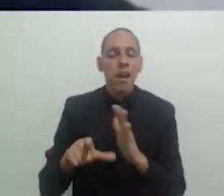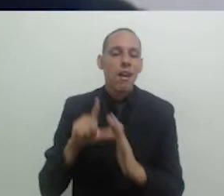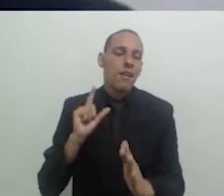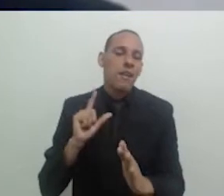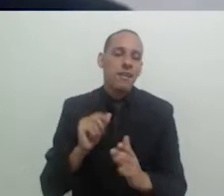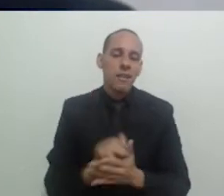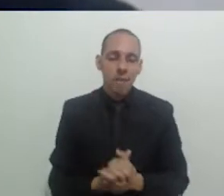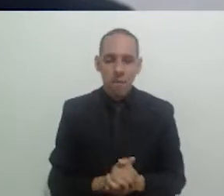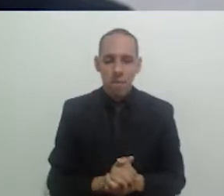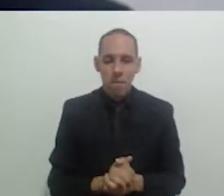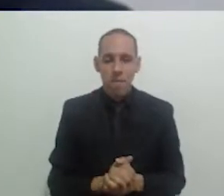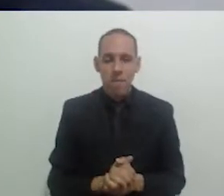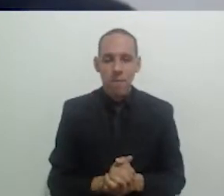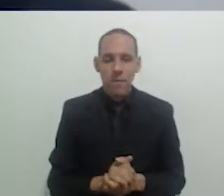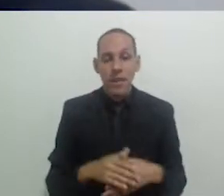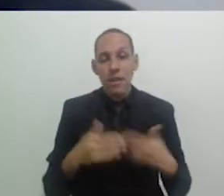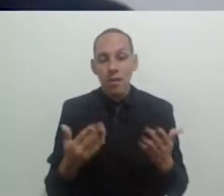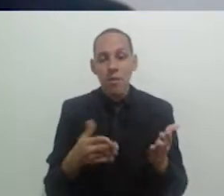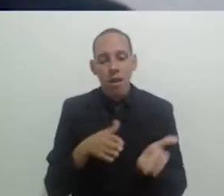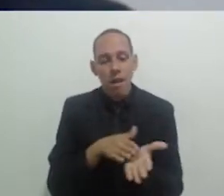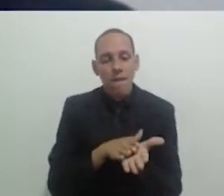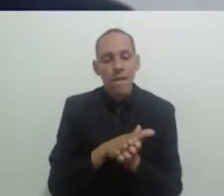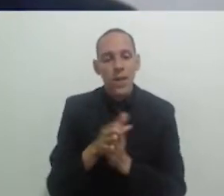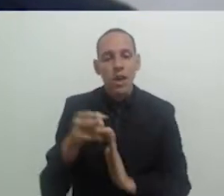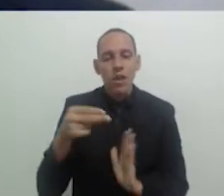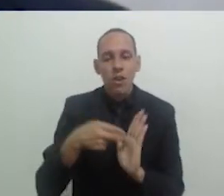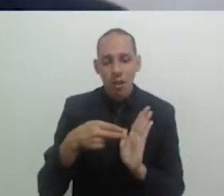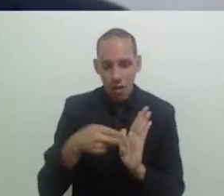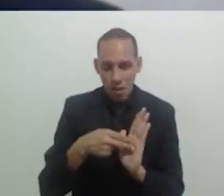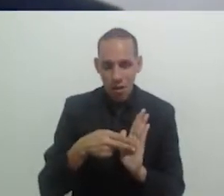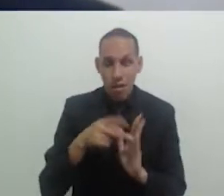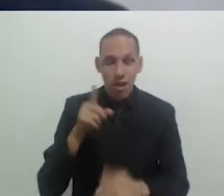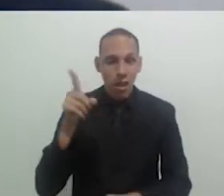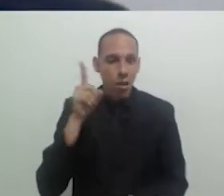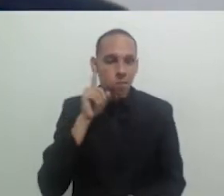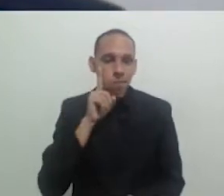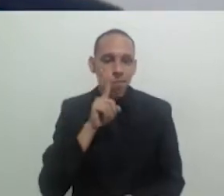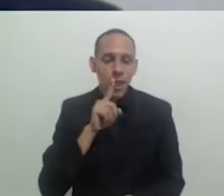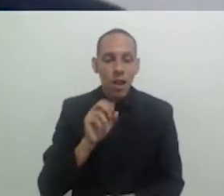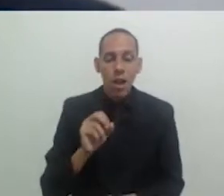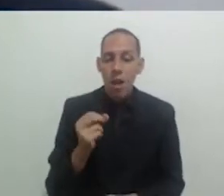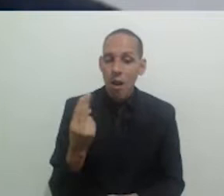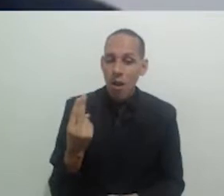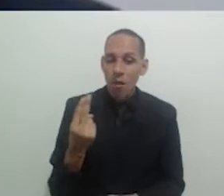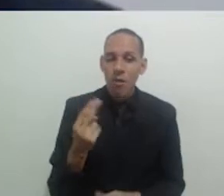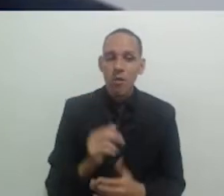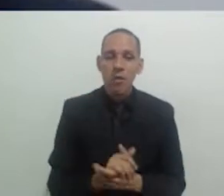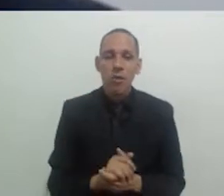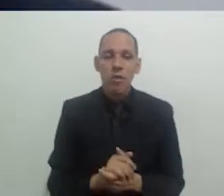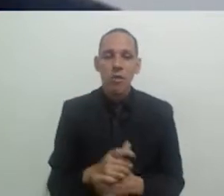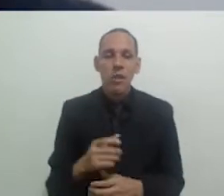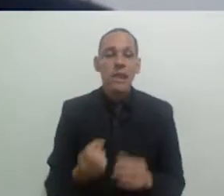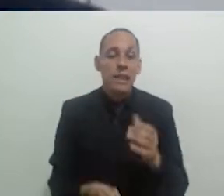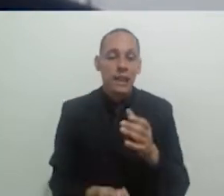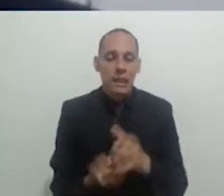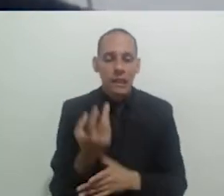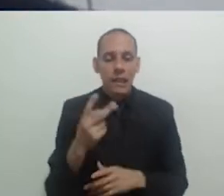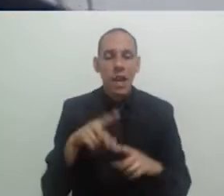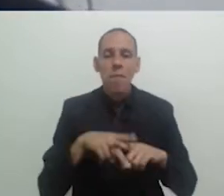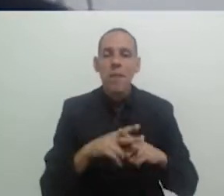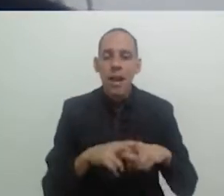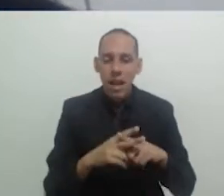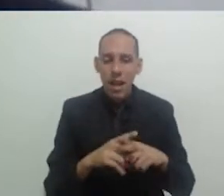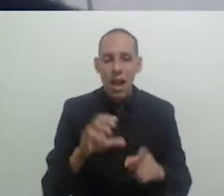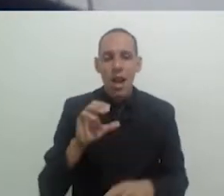da nota no porto em Estados Unidos, ou então criar um mecanismo de compensação e de garantia tanto